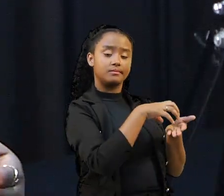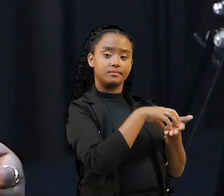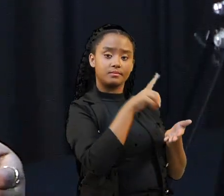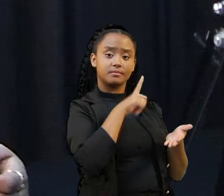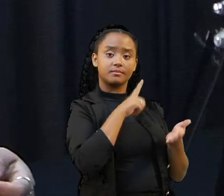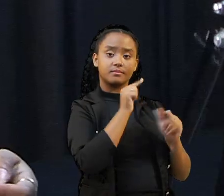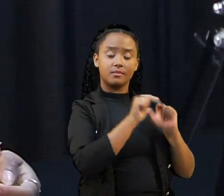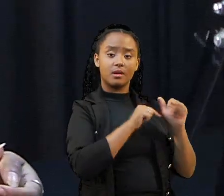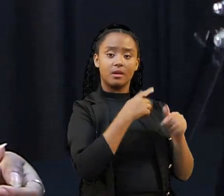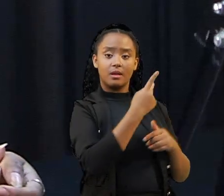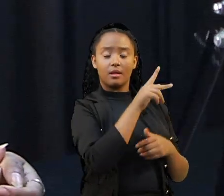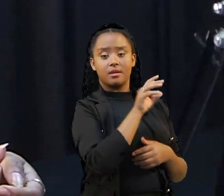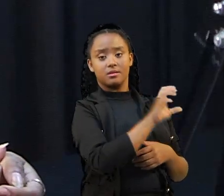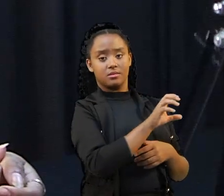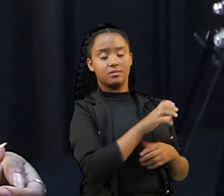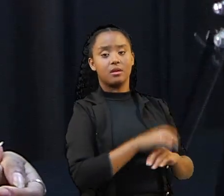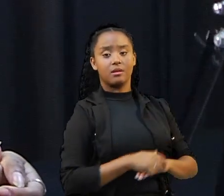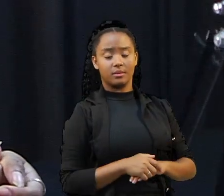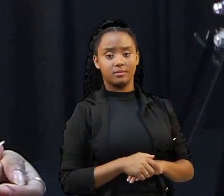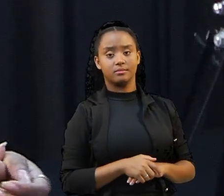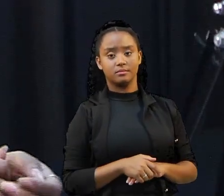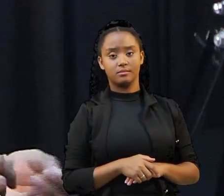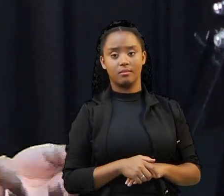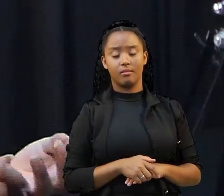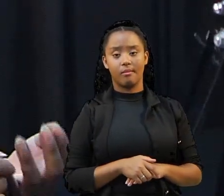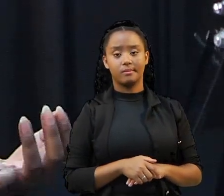dando com